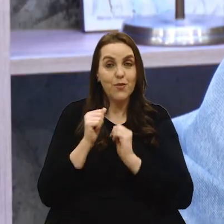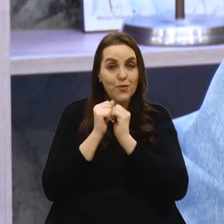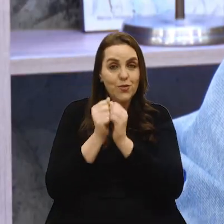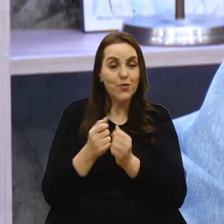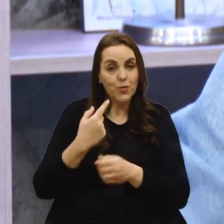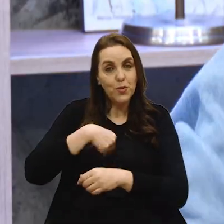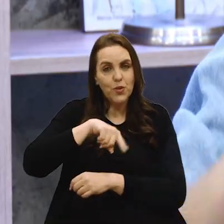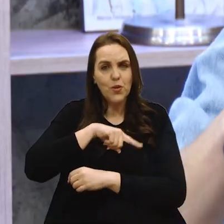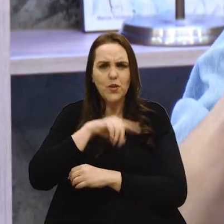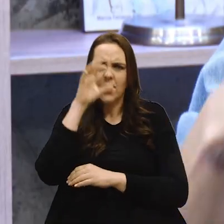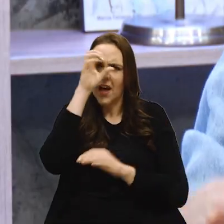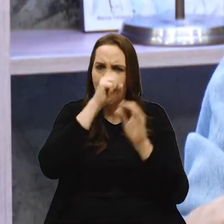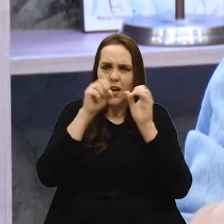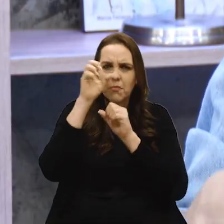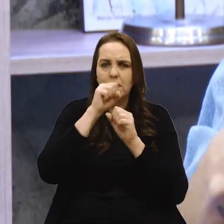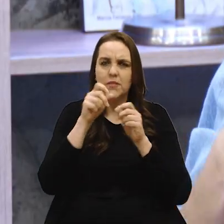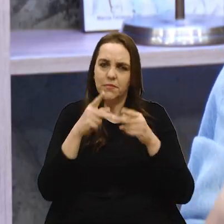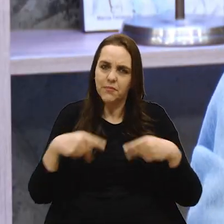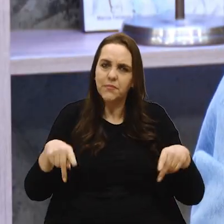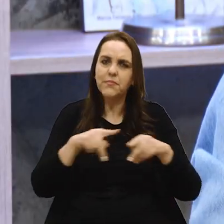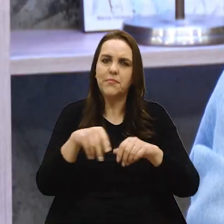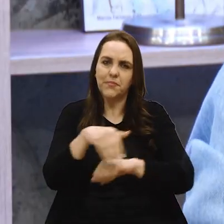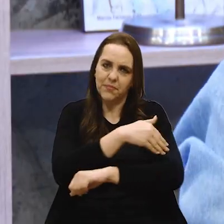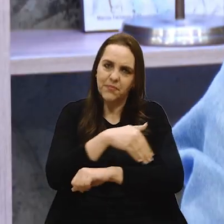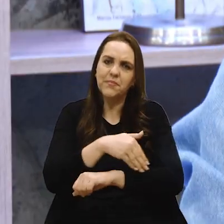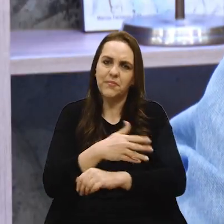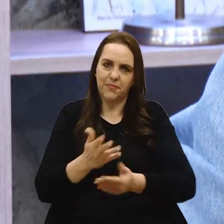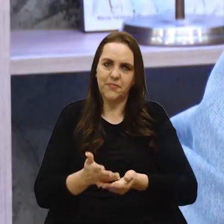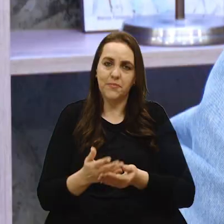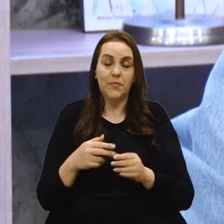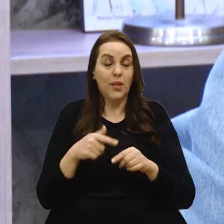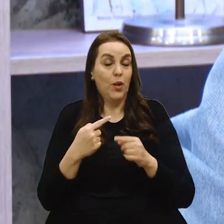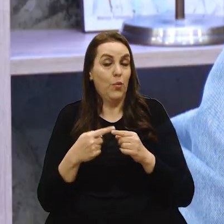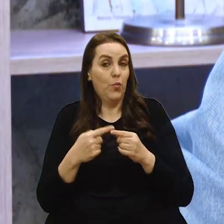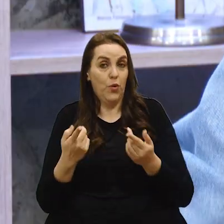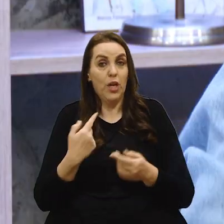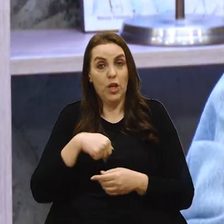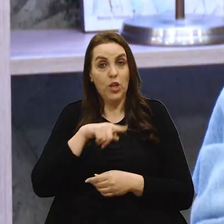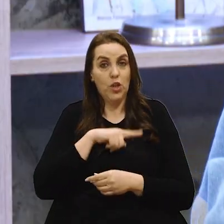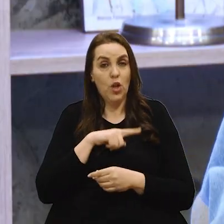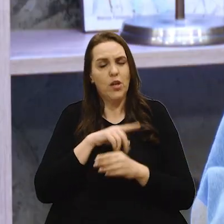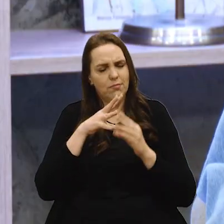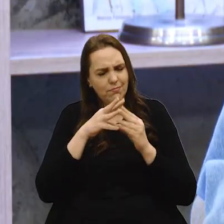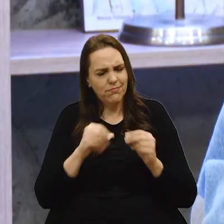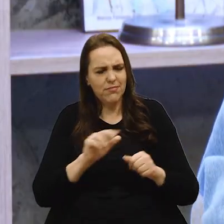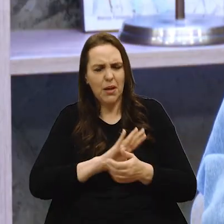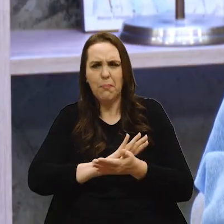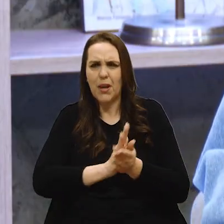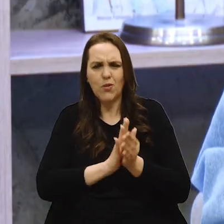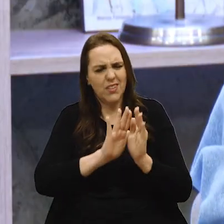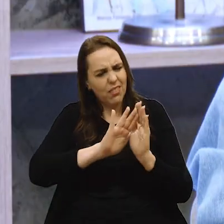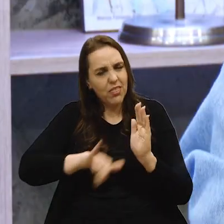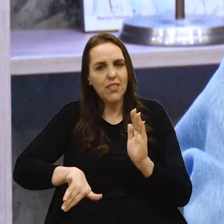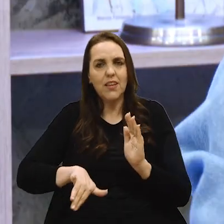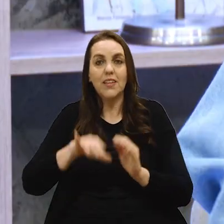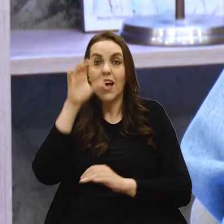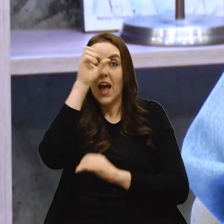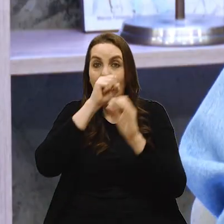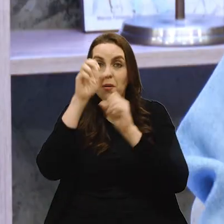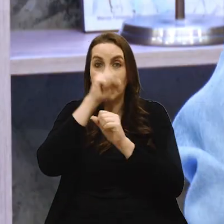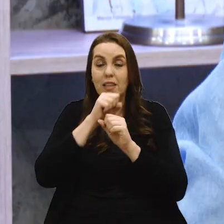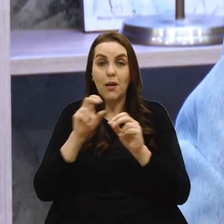ficou aqui com a gente aprendendo um monte sobre população em situação de rua. Porque a gente desmancha preconceito quando a